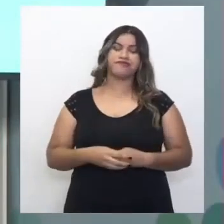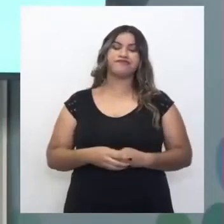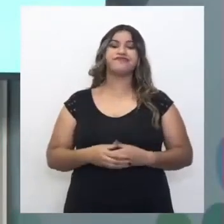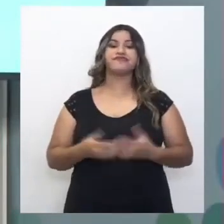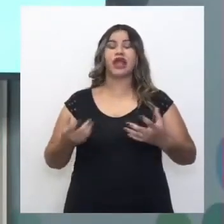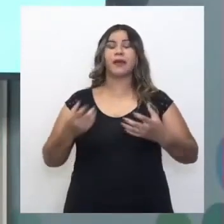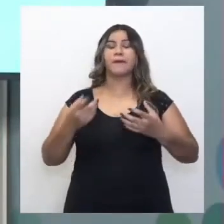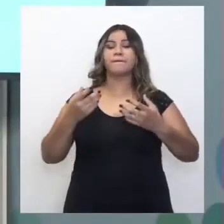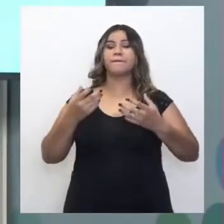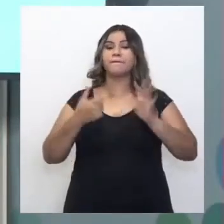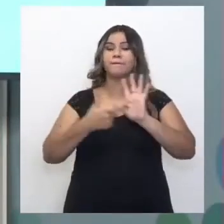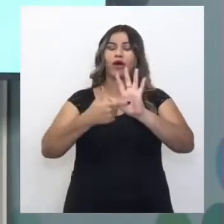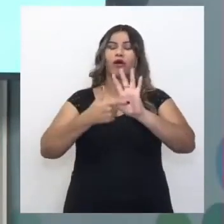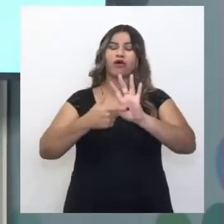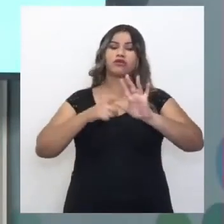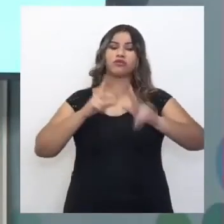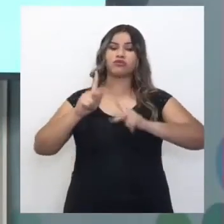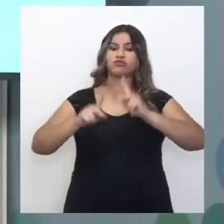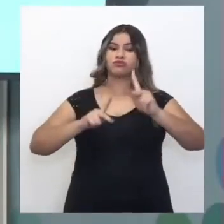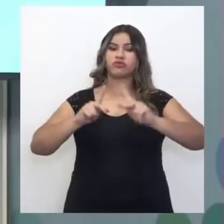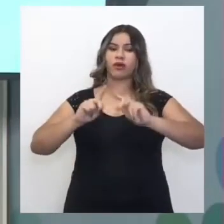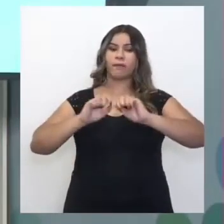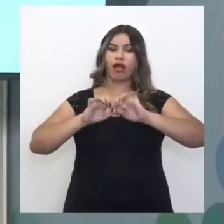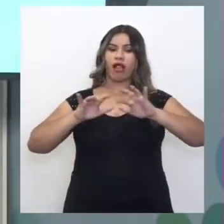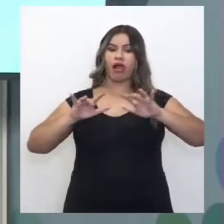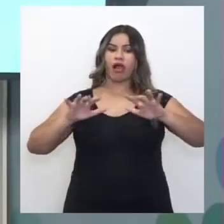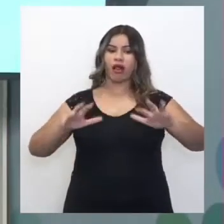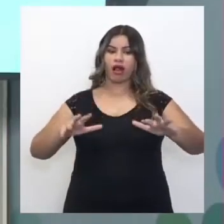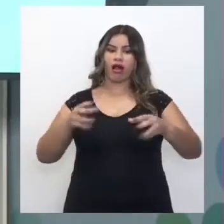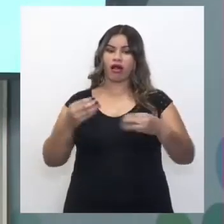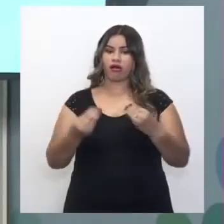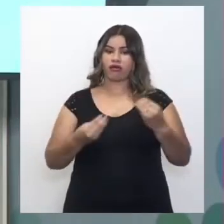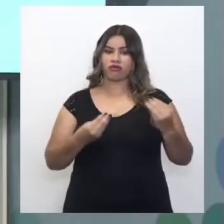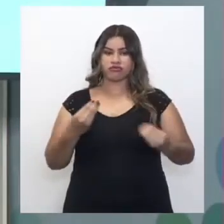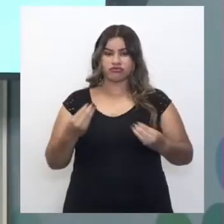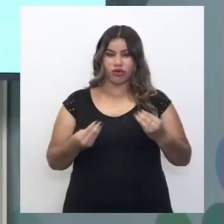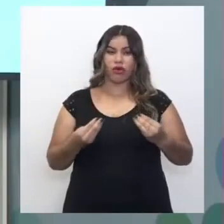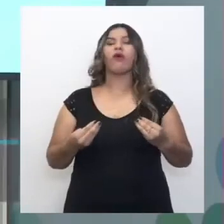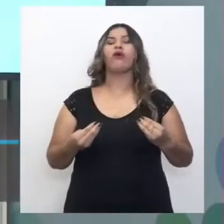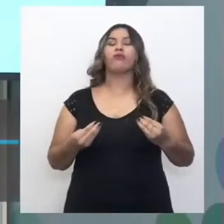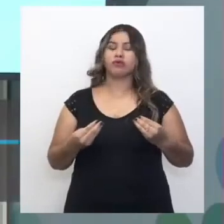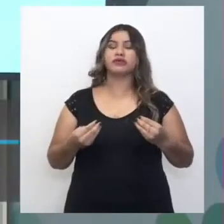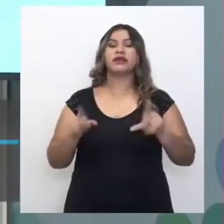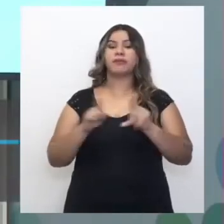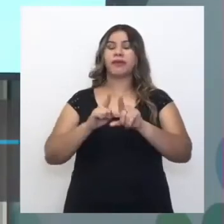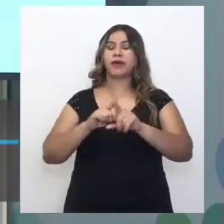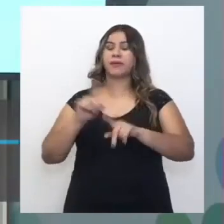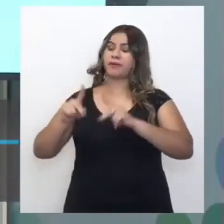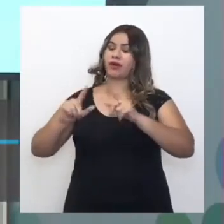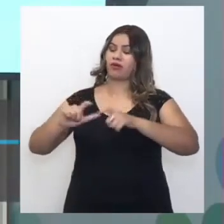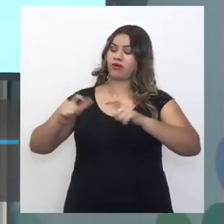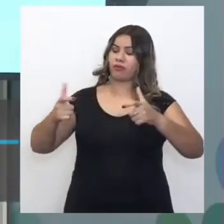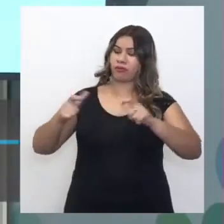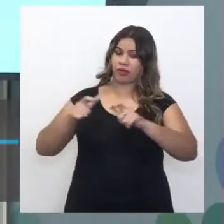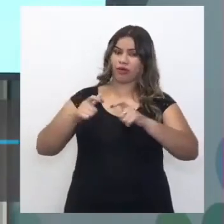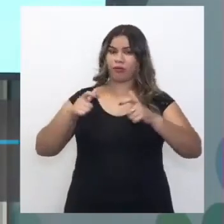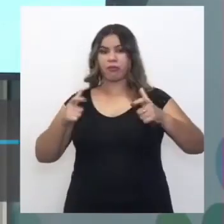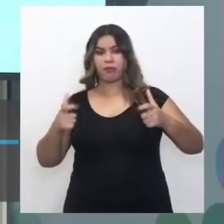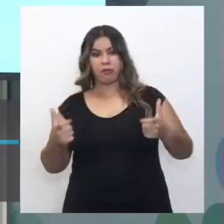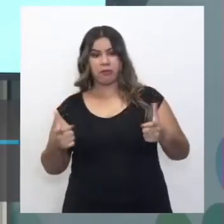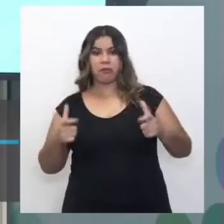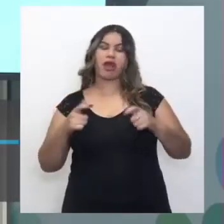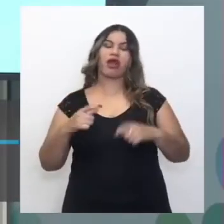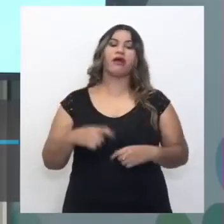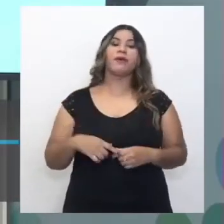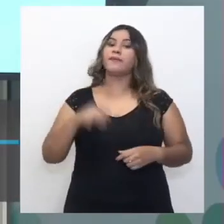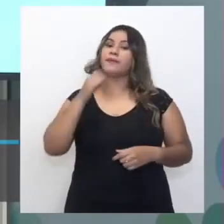da população, né, e a perspectiva de aumento ou diminuição de algumas regiões. Então, a gente vai ver a Europa com alguns países já tendo